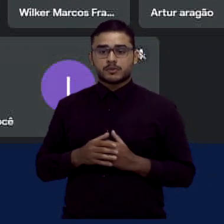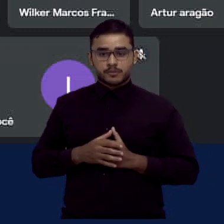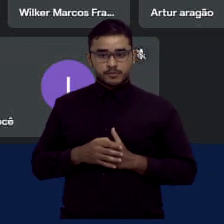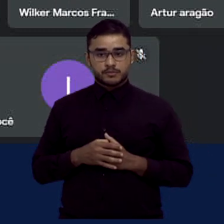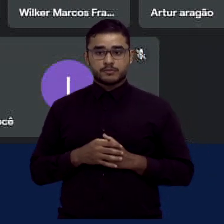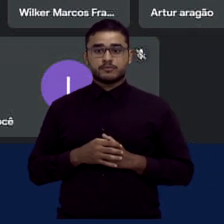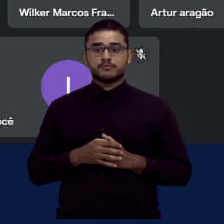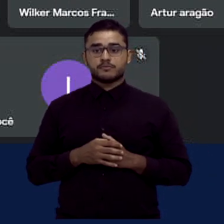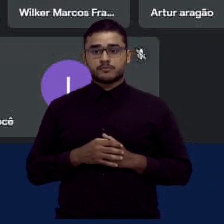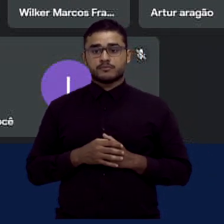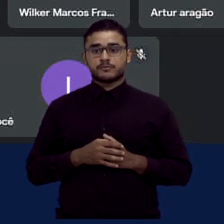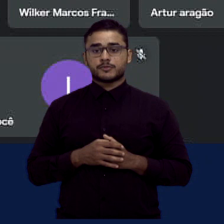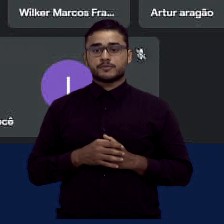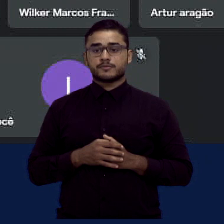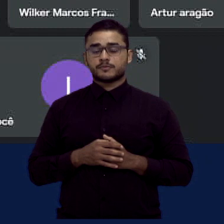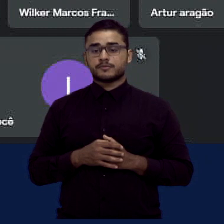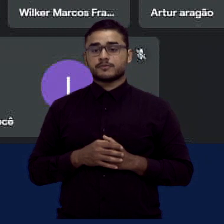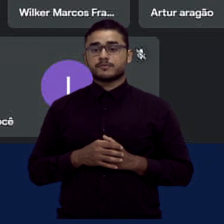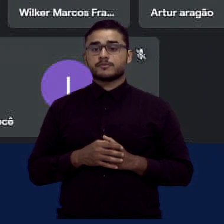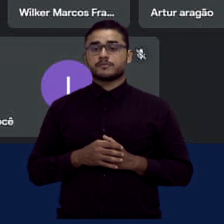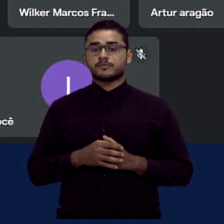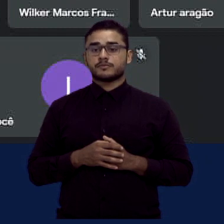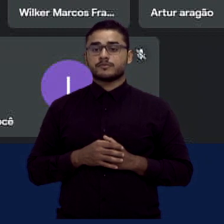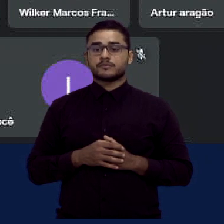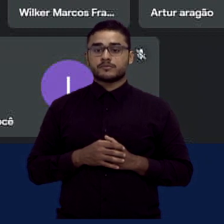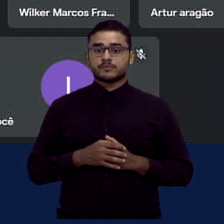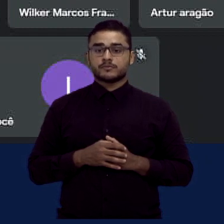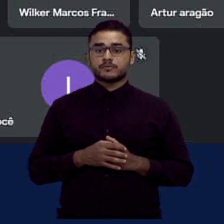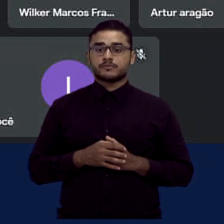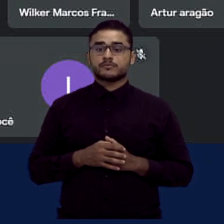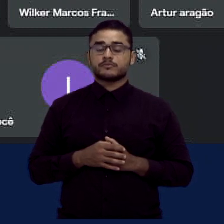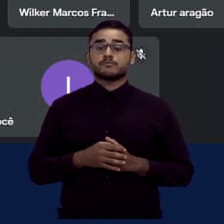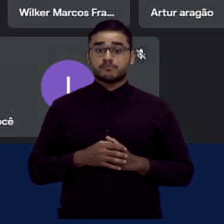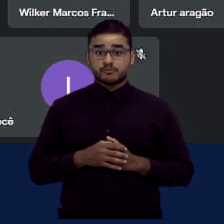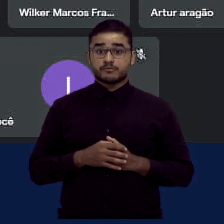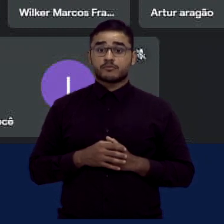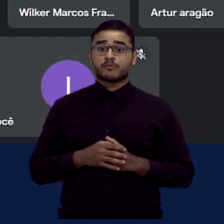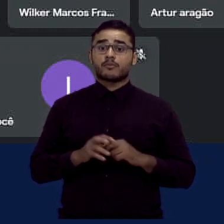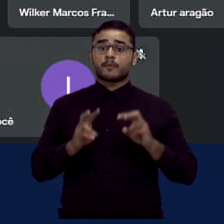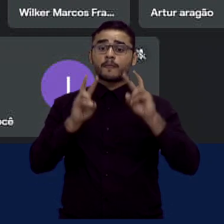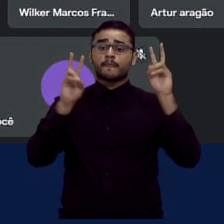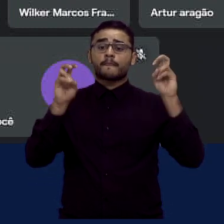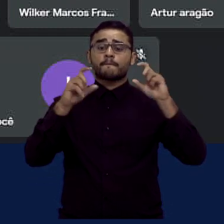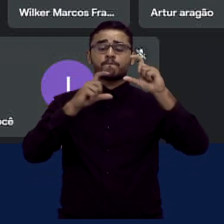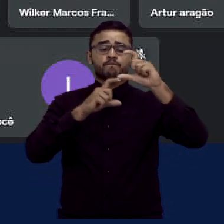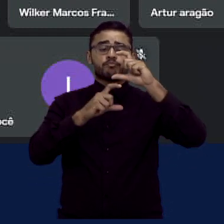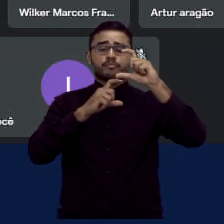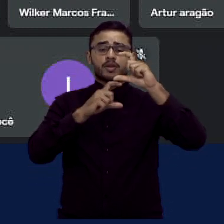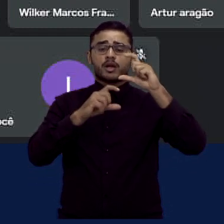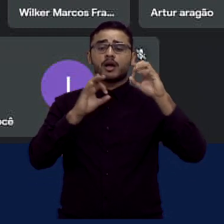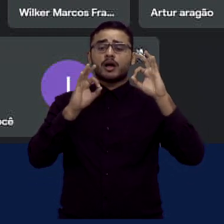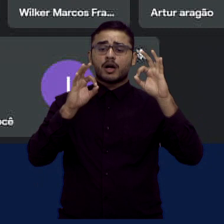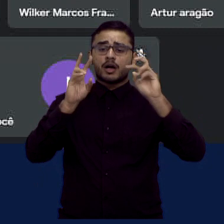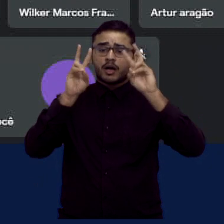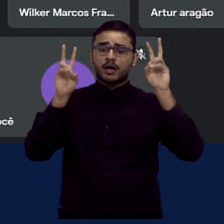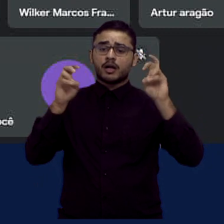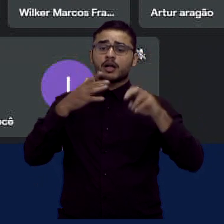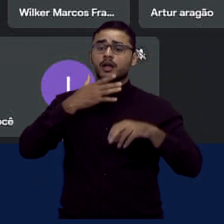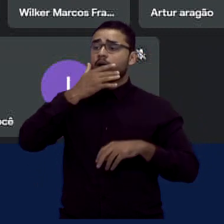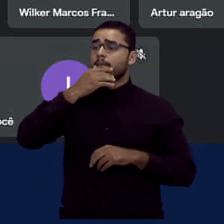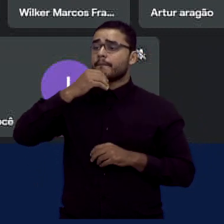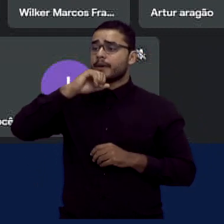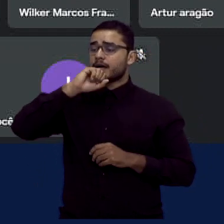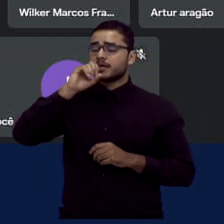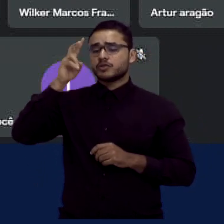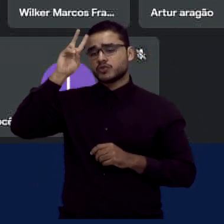né? E ele acabou fazendo esse quadrinho, né, sobre a história do pai dele.